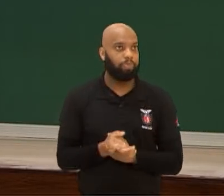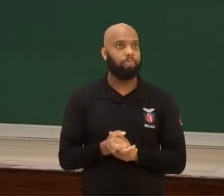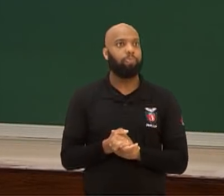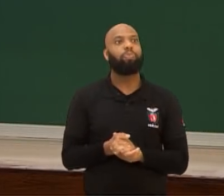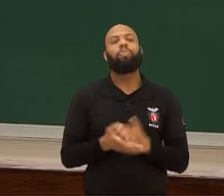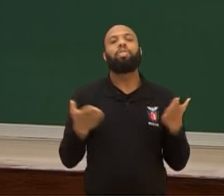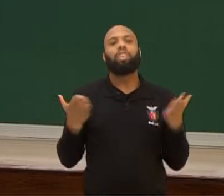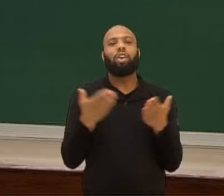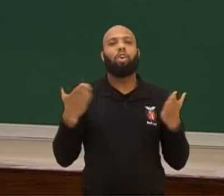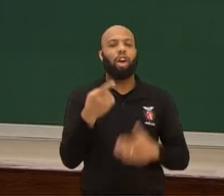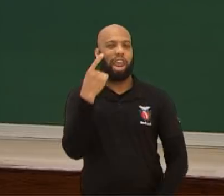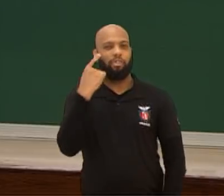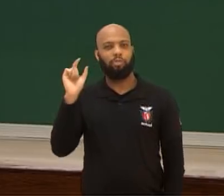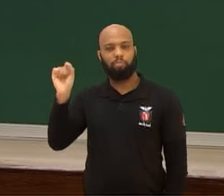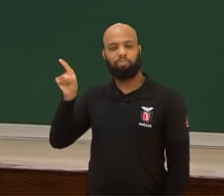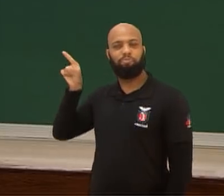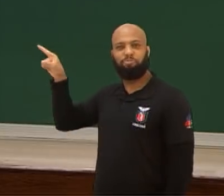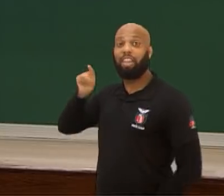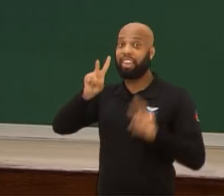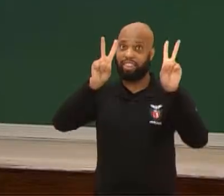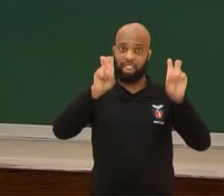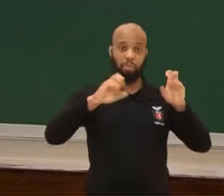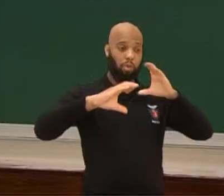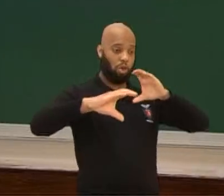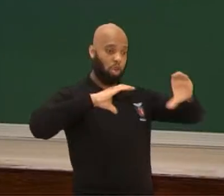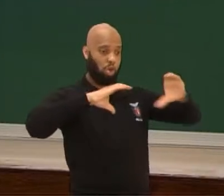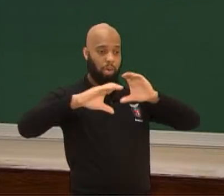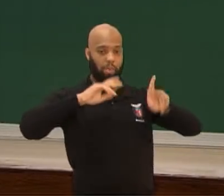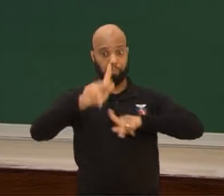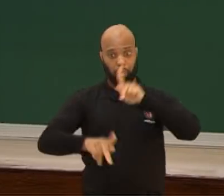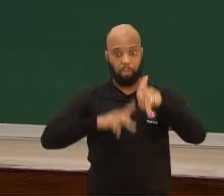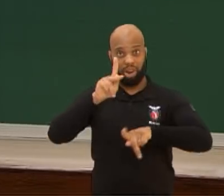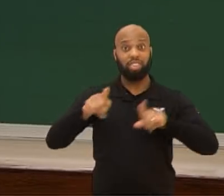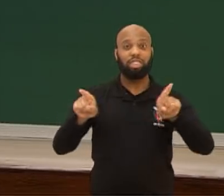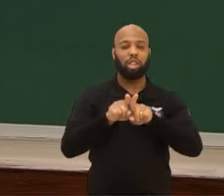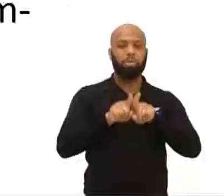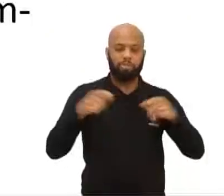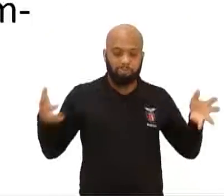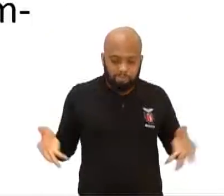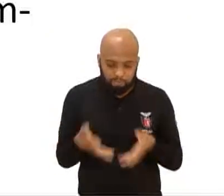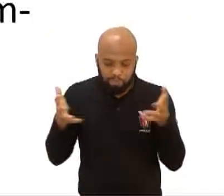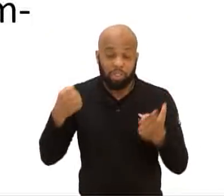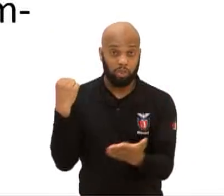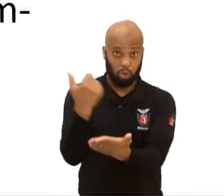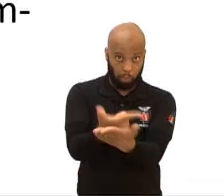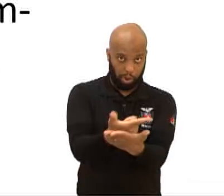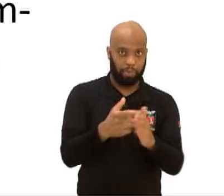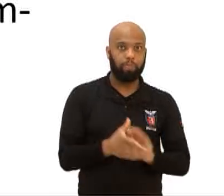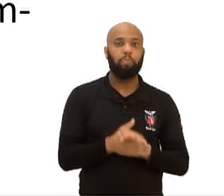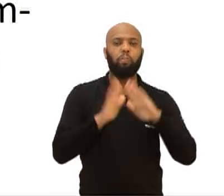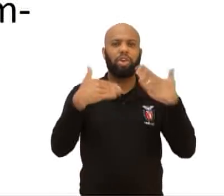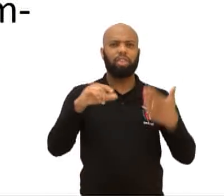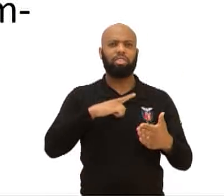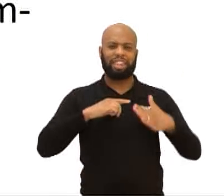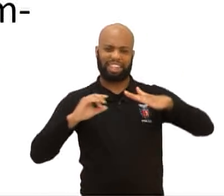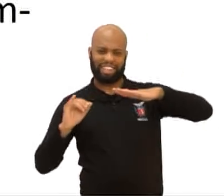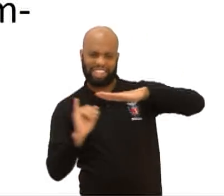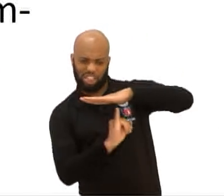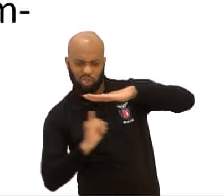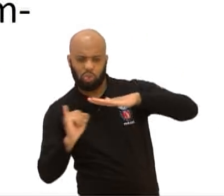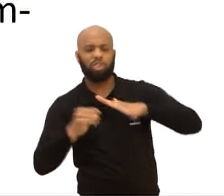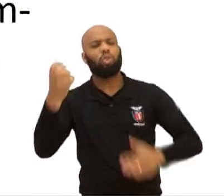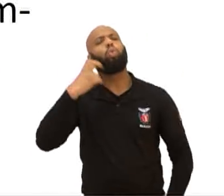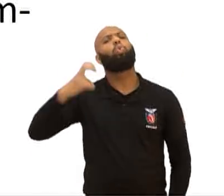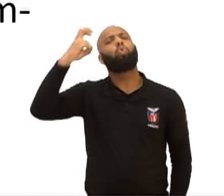Então, vamos falar um pouquinho agora sobre comunicação de massa e consumo. A indústria cultural opera através